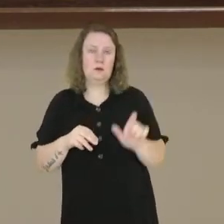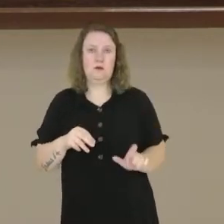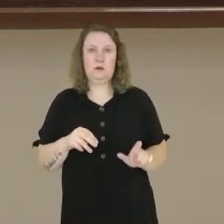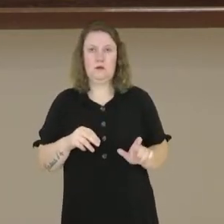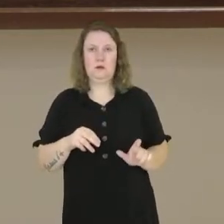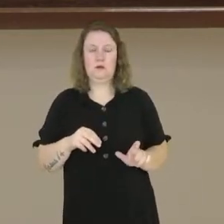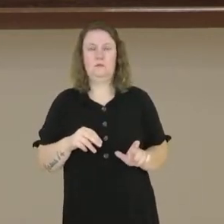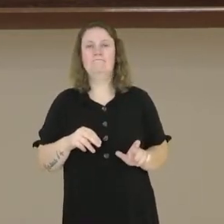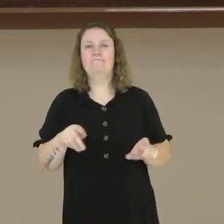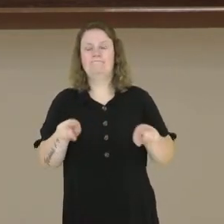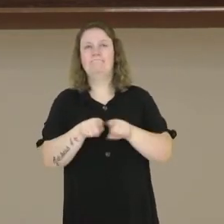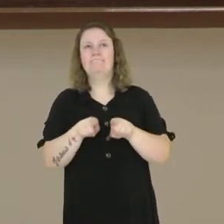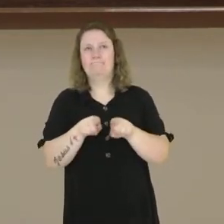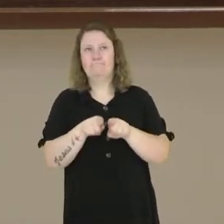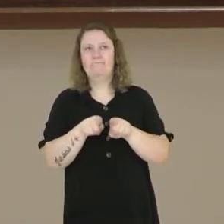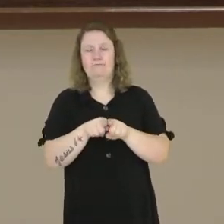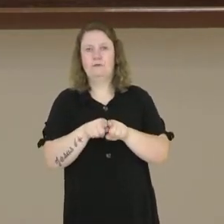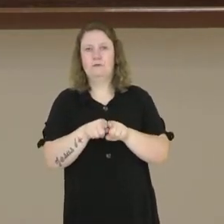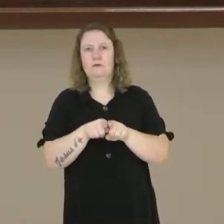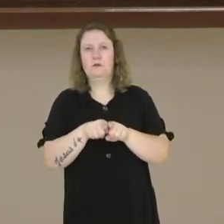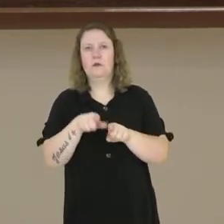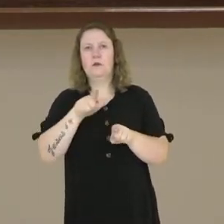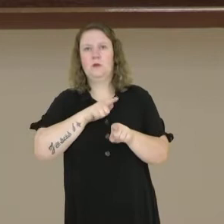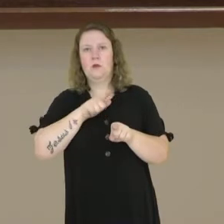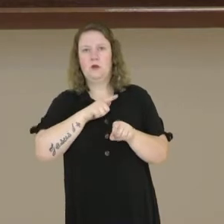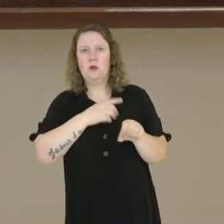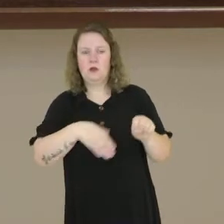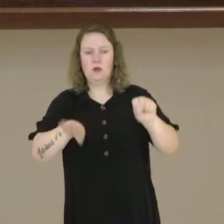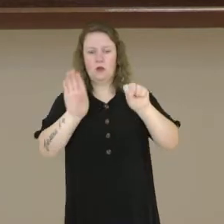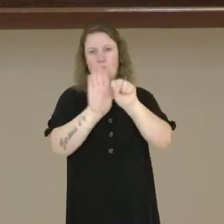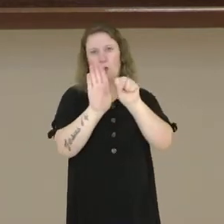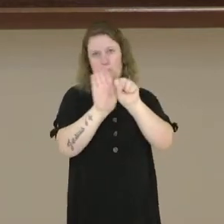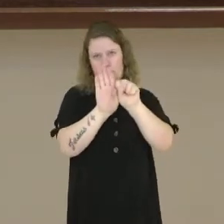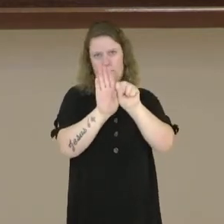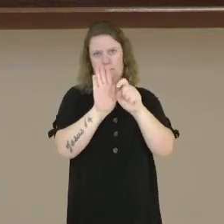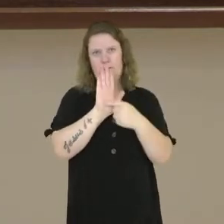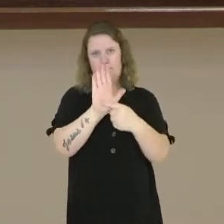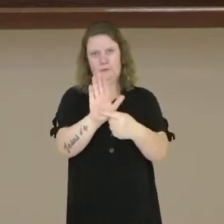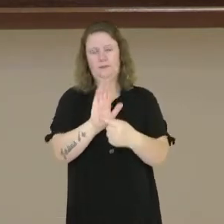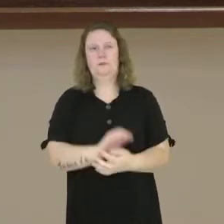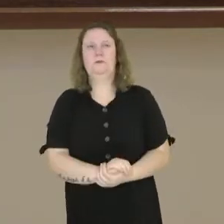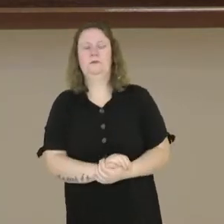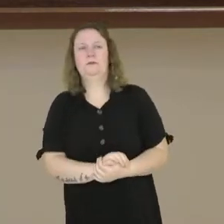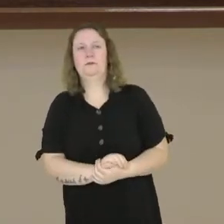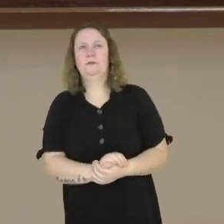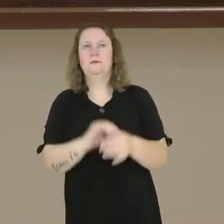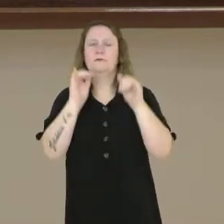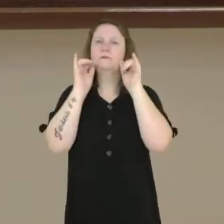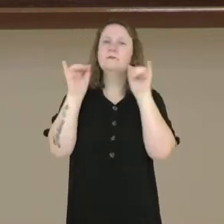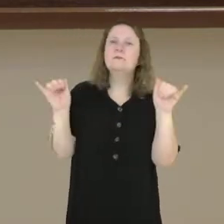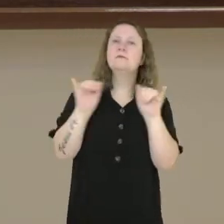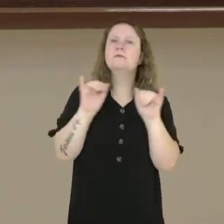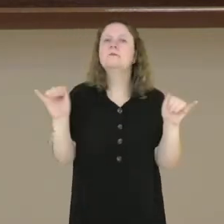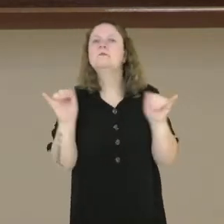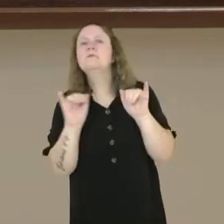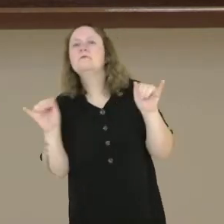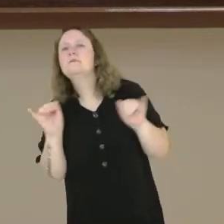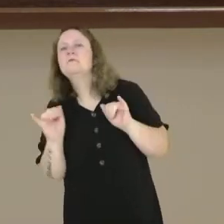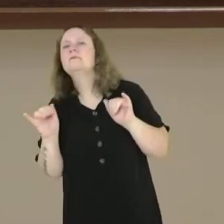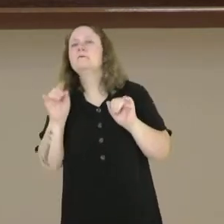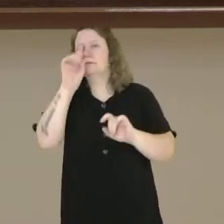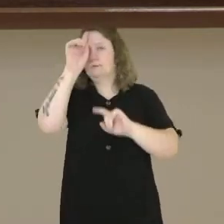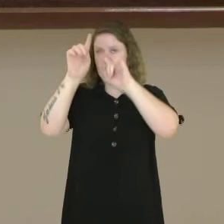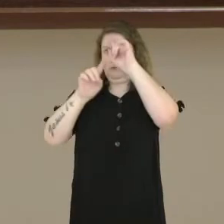nesse caso, também vai ter ali um valor de substantivo. Notícias, as fake news, notícias